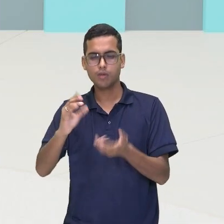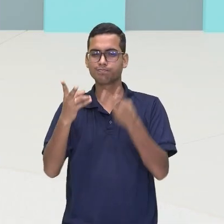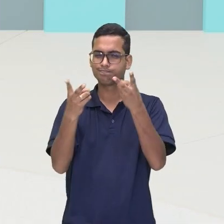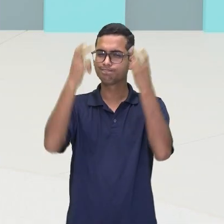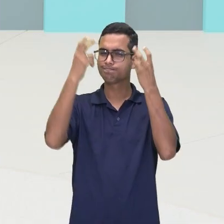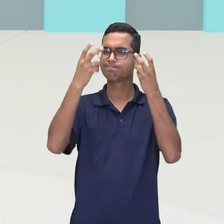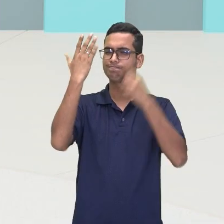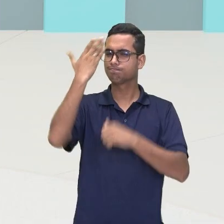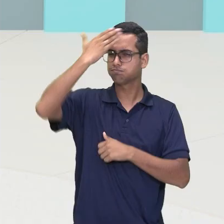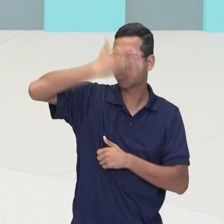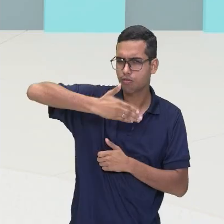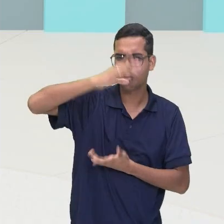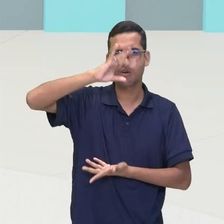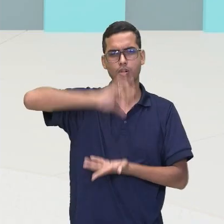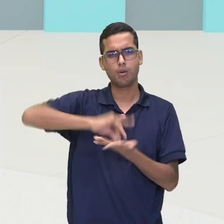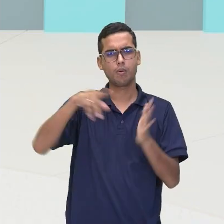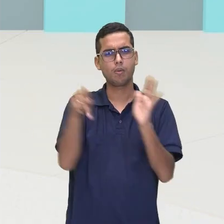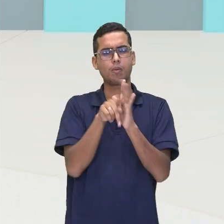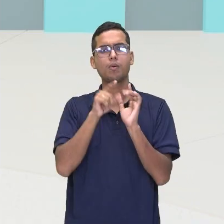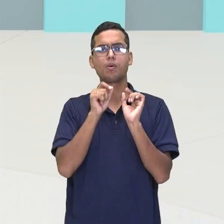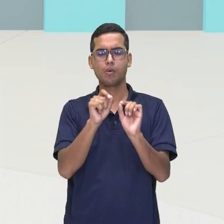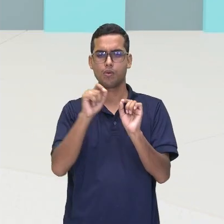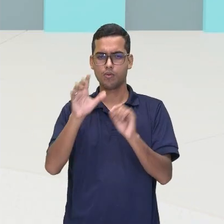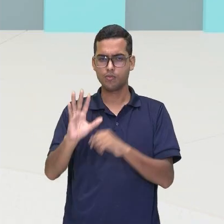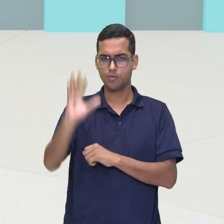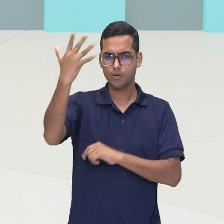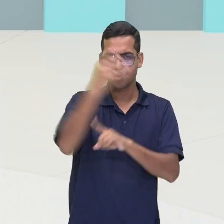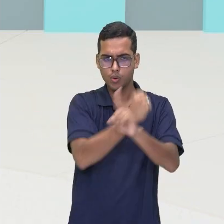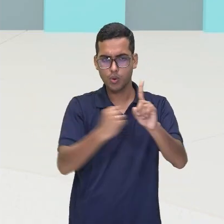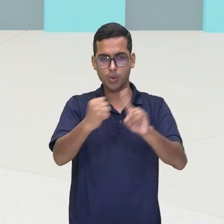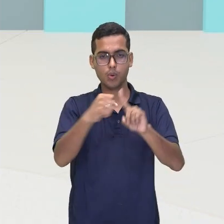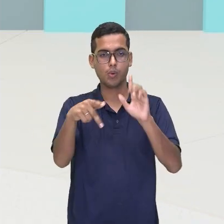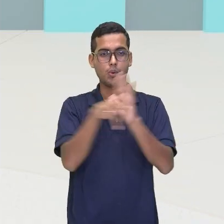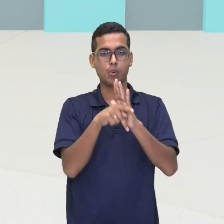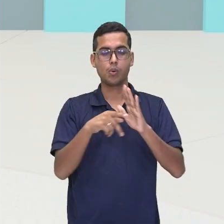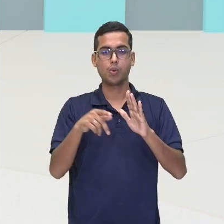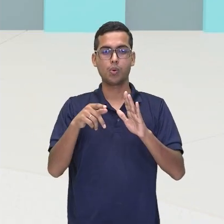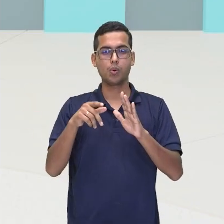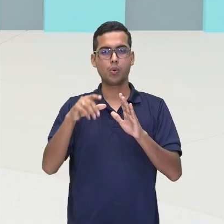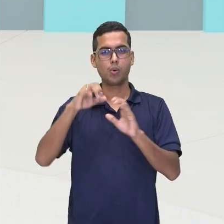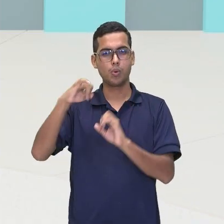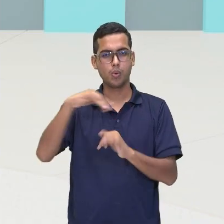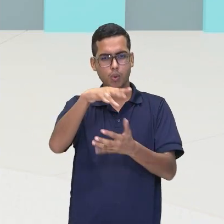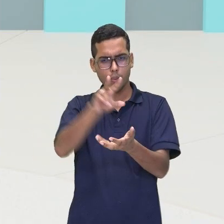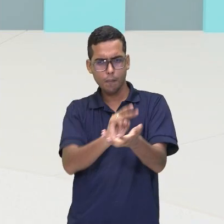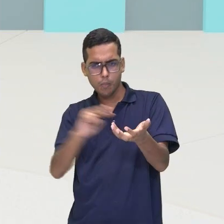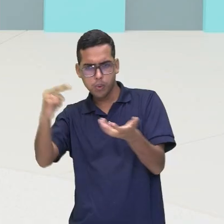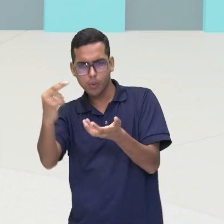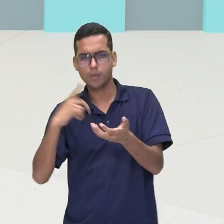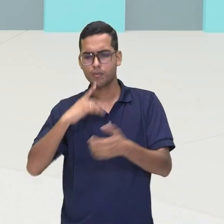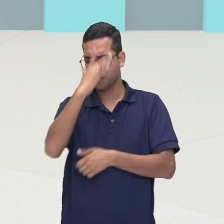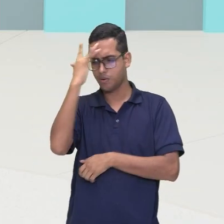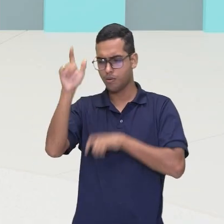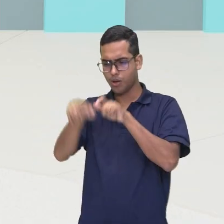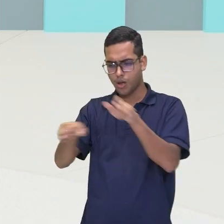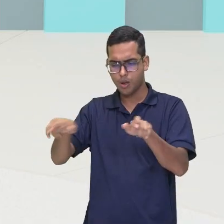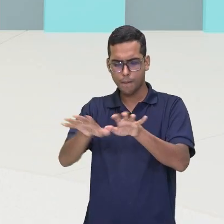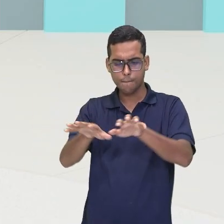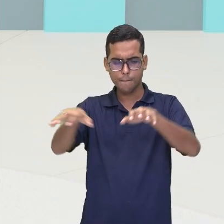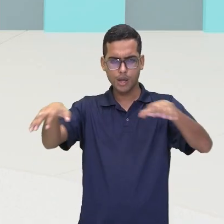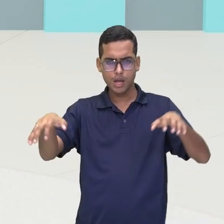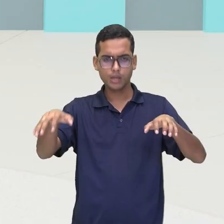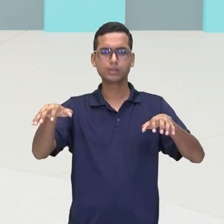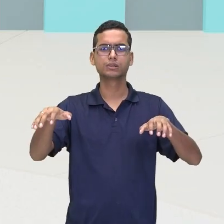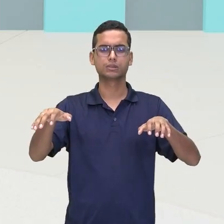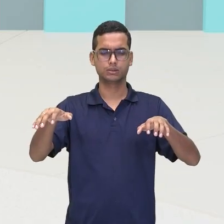uma trama social na qual o homem é separado do cosmos, separado dos outros, separado de